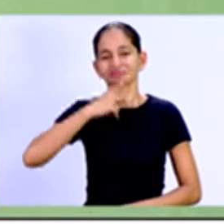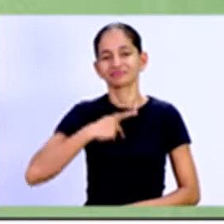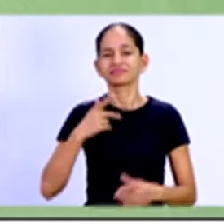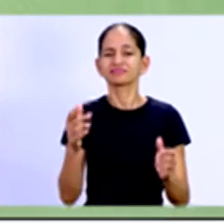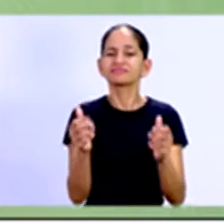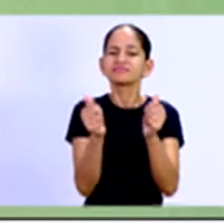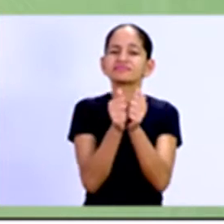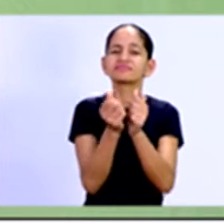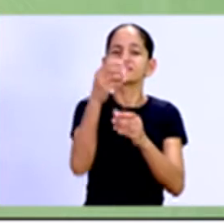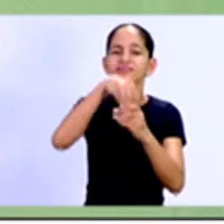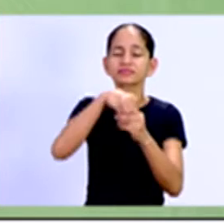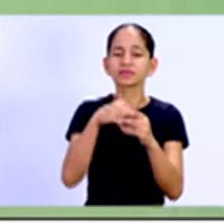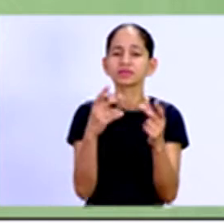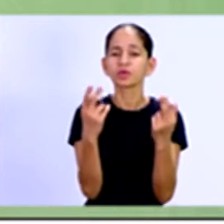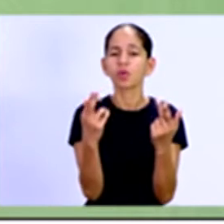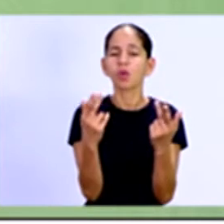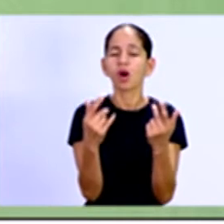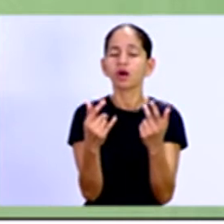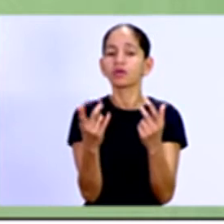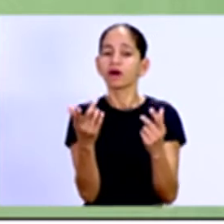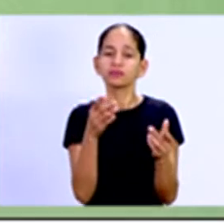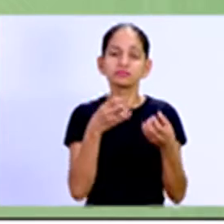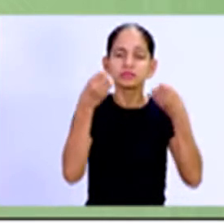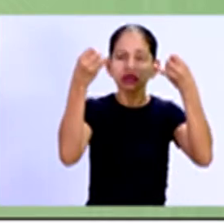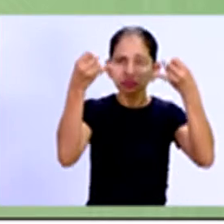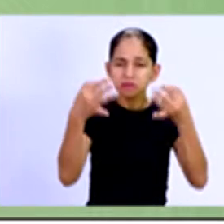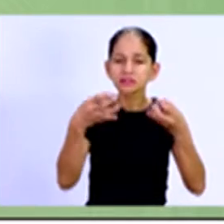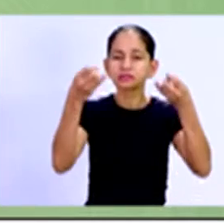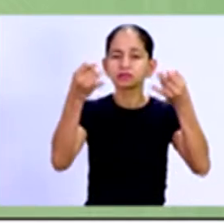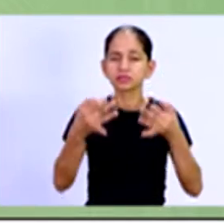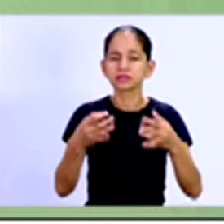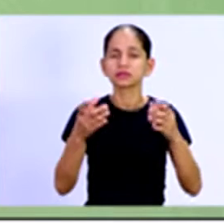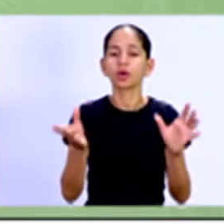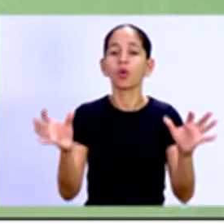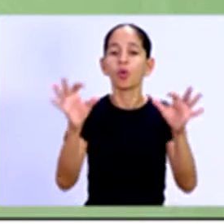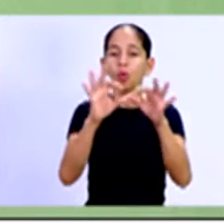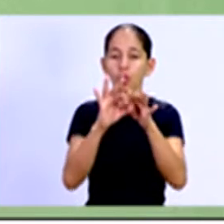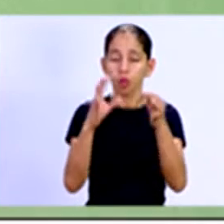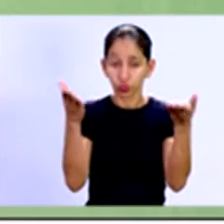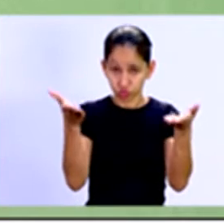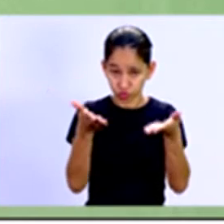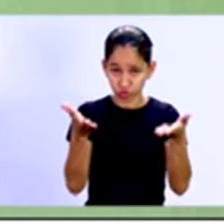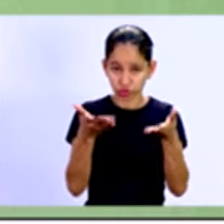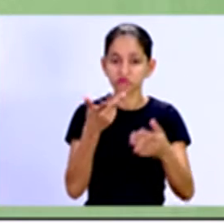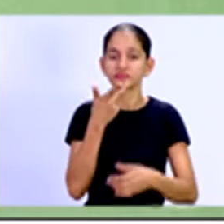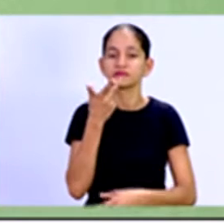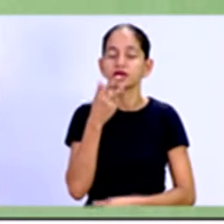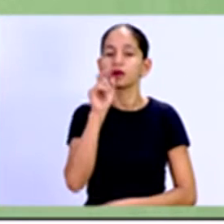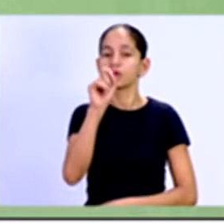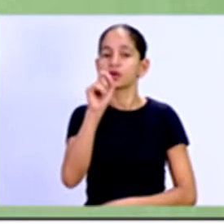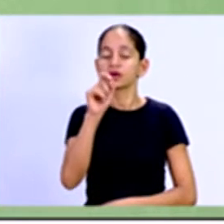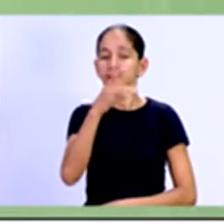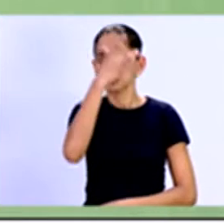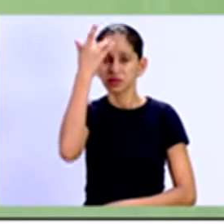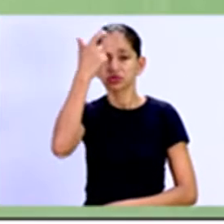coadunar muito bem com o que nós estamos chamando e falando hoje, que é a questão do sujeito ético, né? Nós já